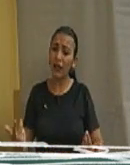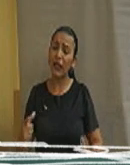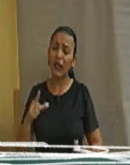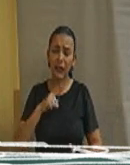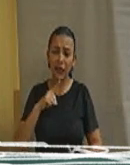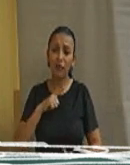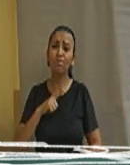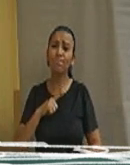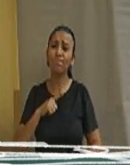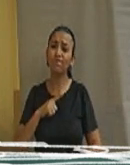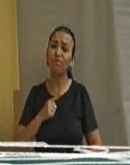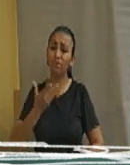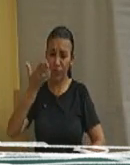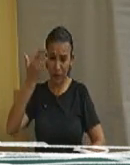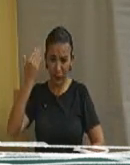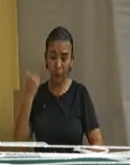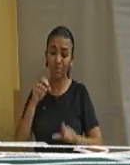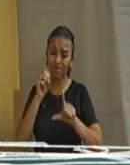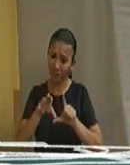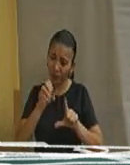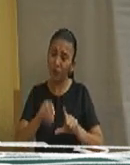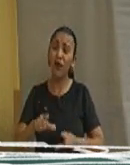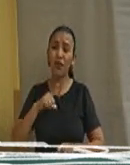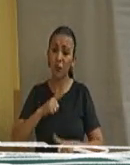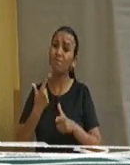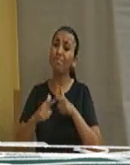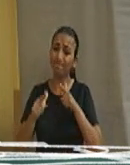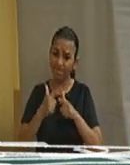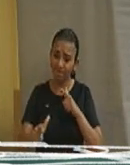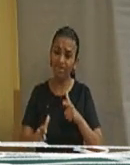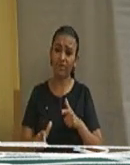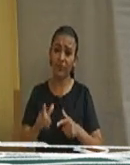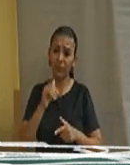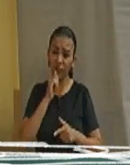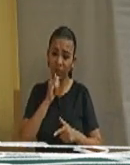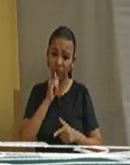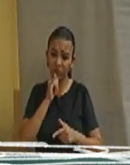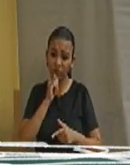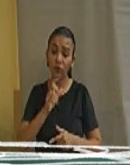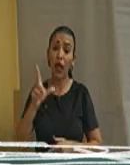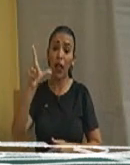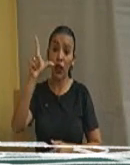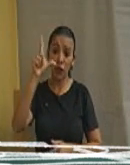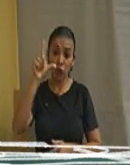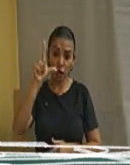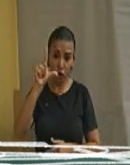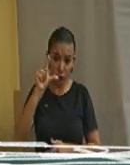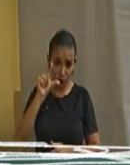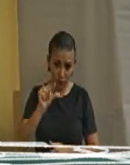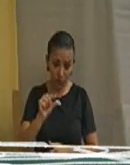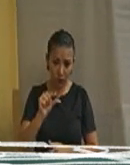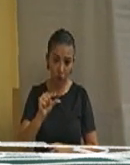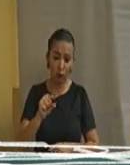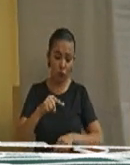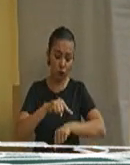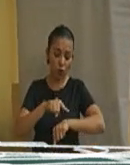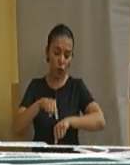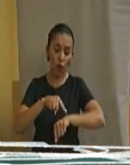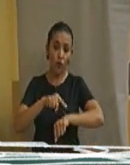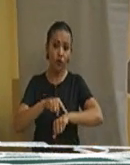conjunto de medidas nos últimos tempos, como, por exemplo, redução de carga horária em escolas de áreas